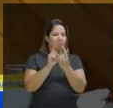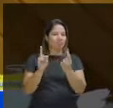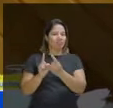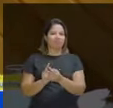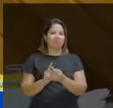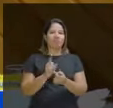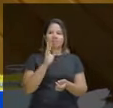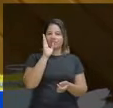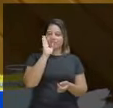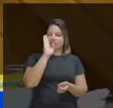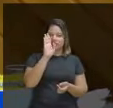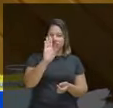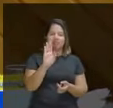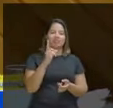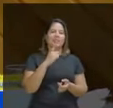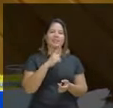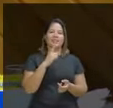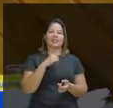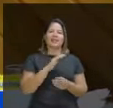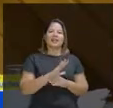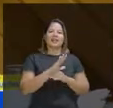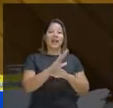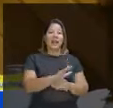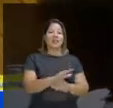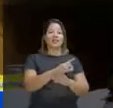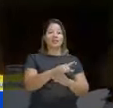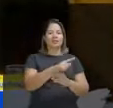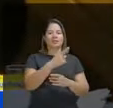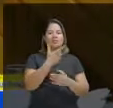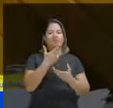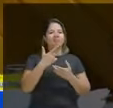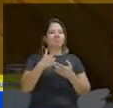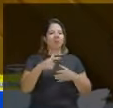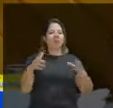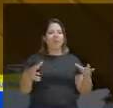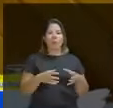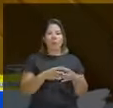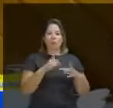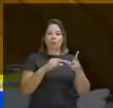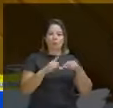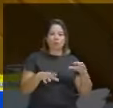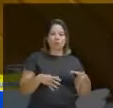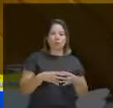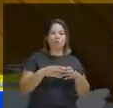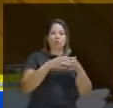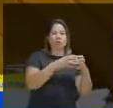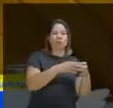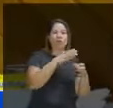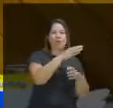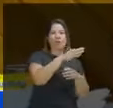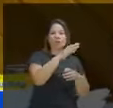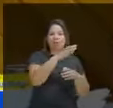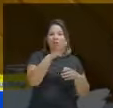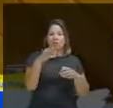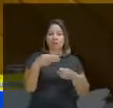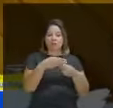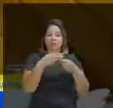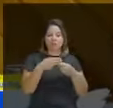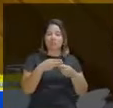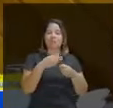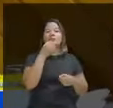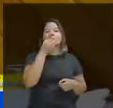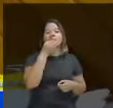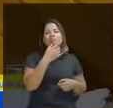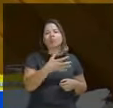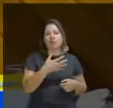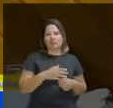destaque o fomento ao atendimento itinerante e a valorização da ouvidoria como órgão da alta administração dos tribunais.